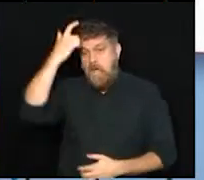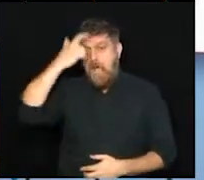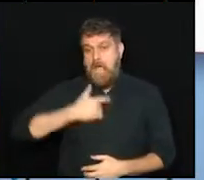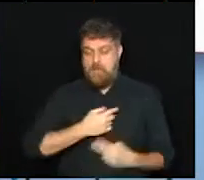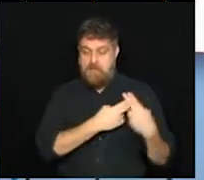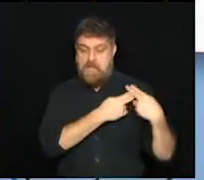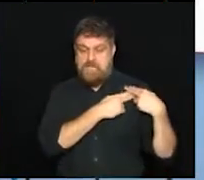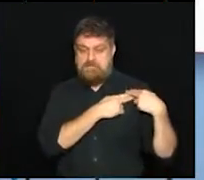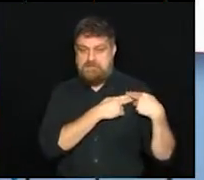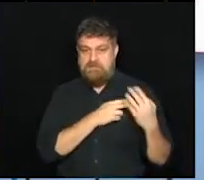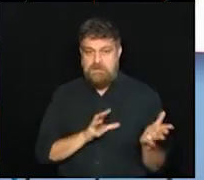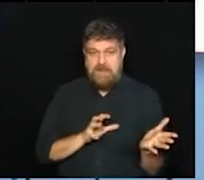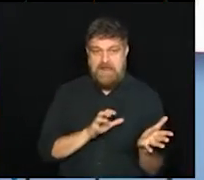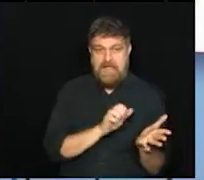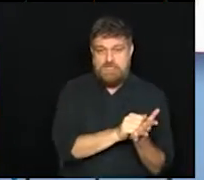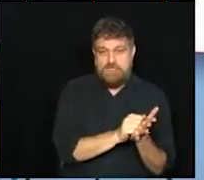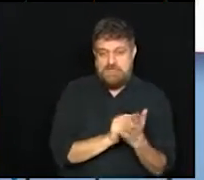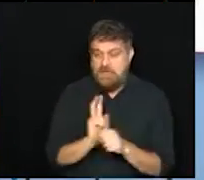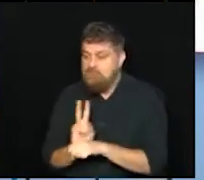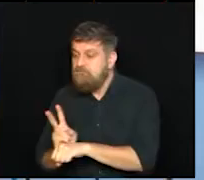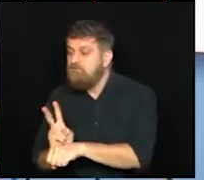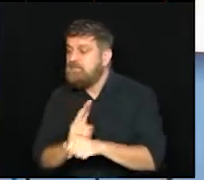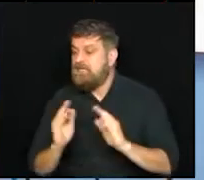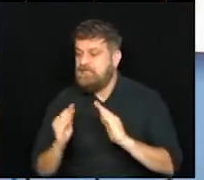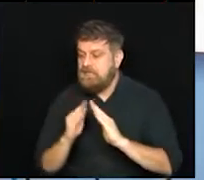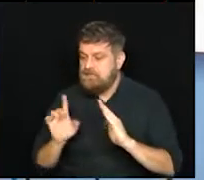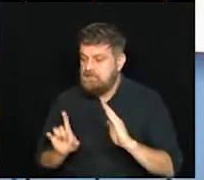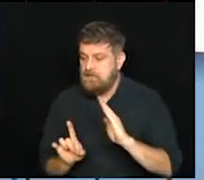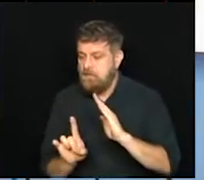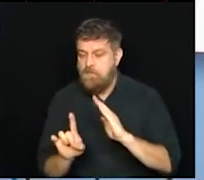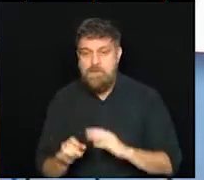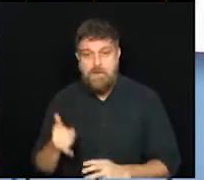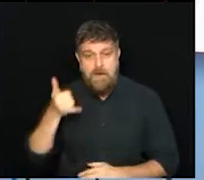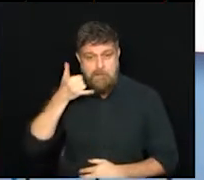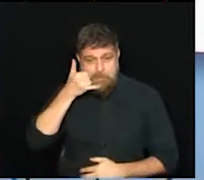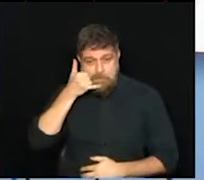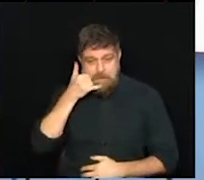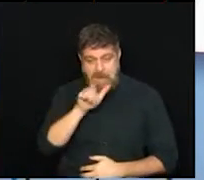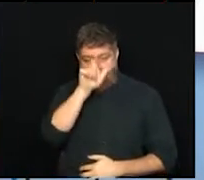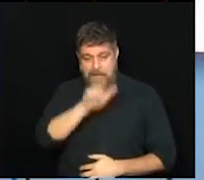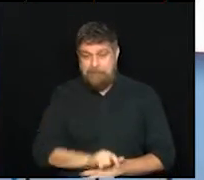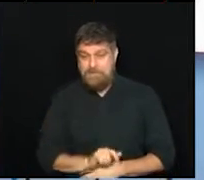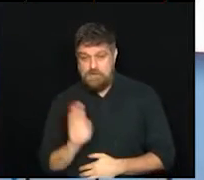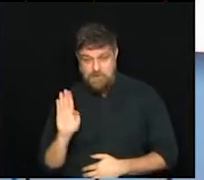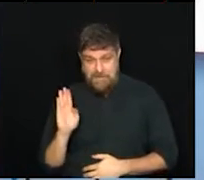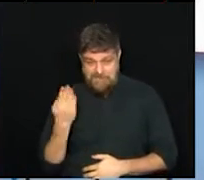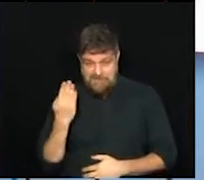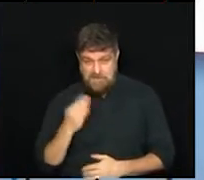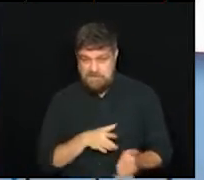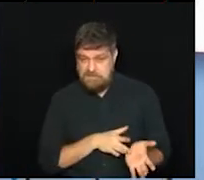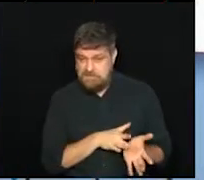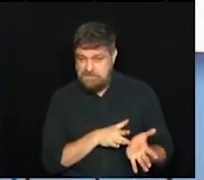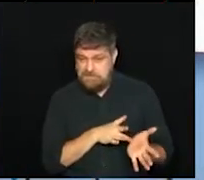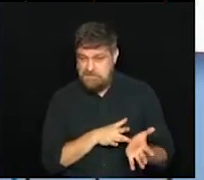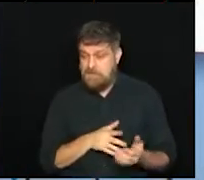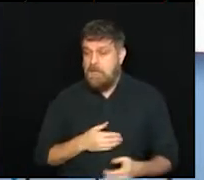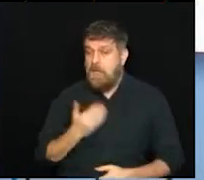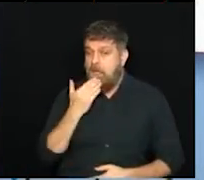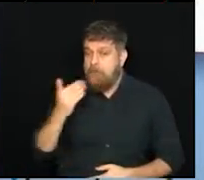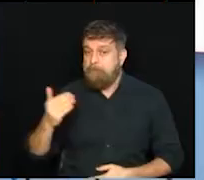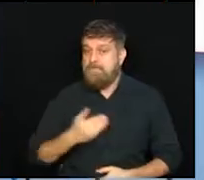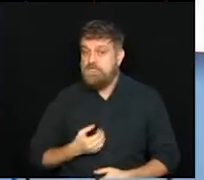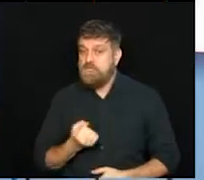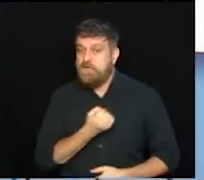para agendar inspeções. Na ligação, o falso técnico pede para que os comerciantes digitem um